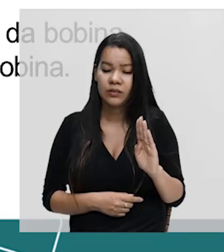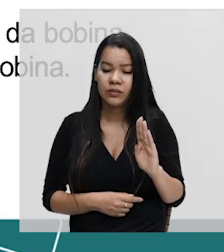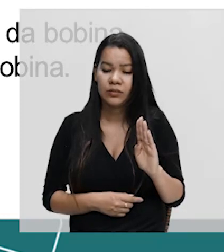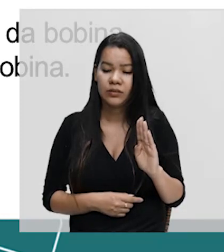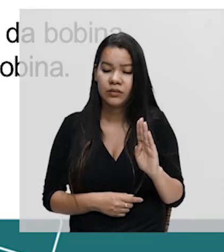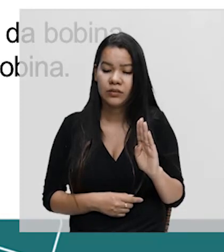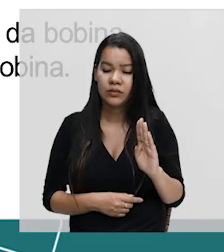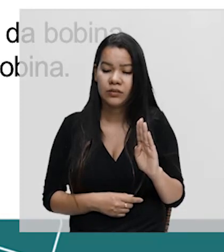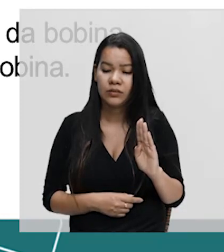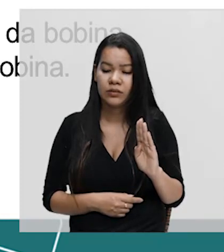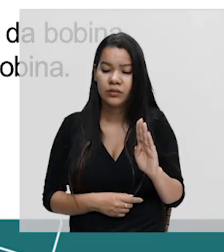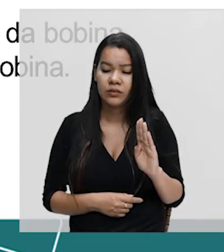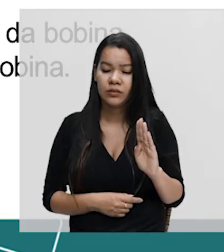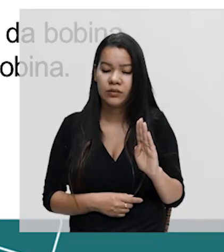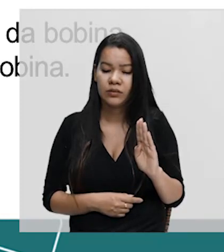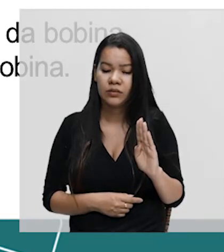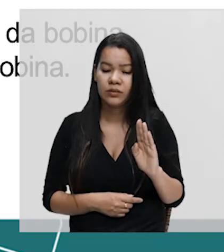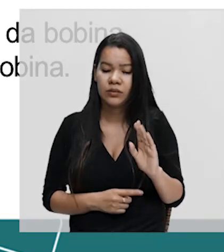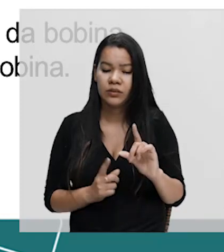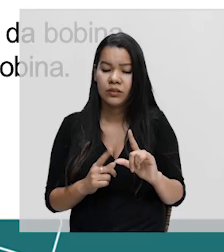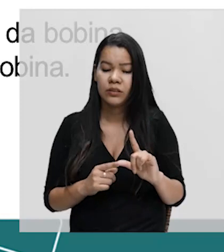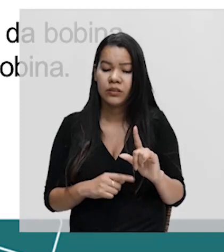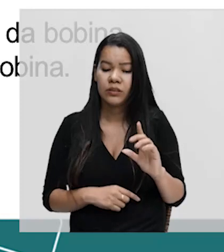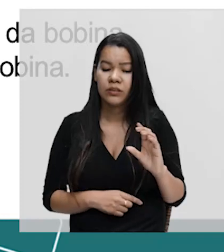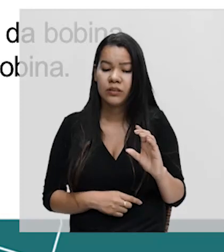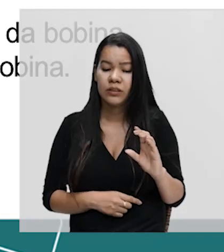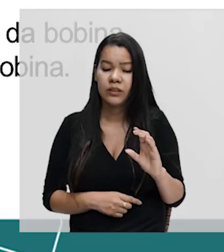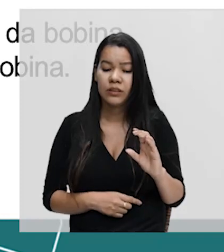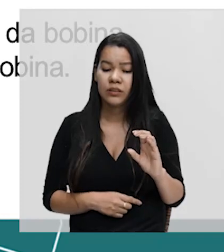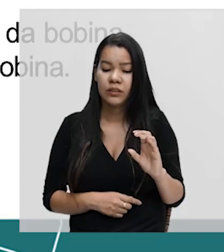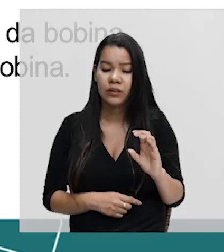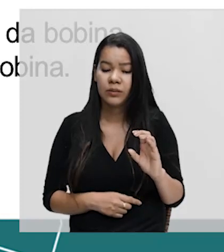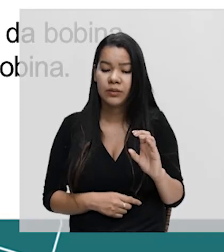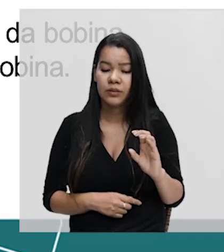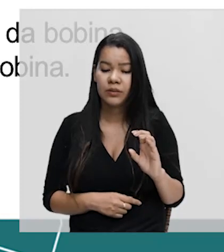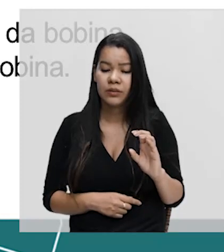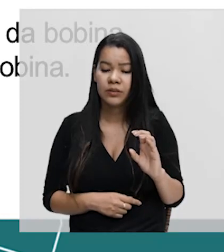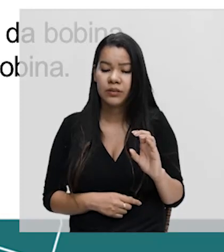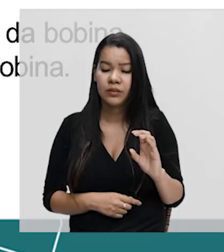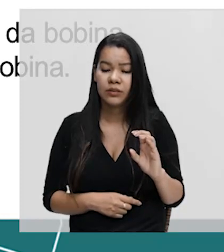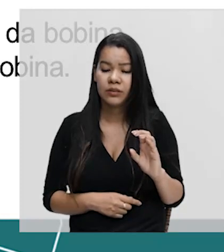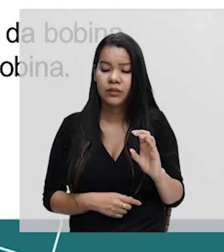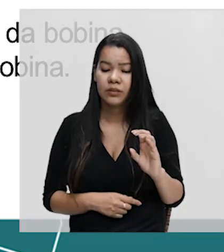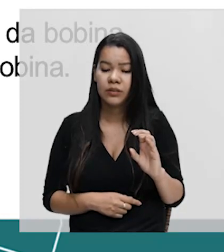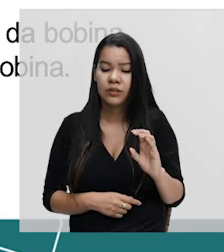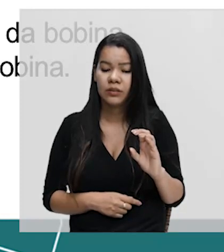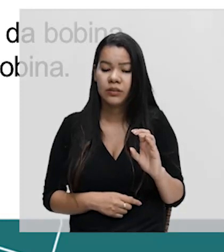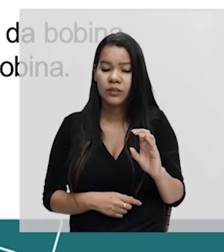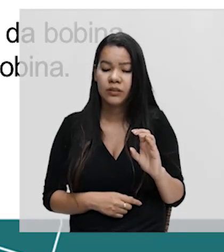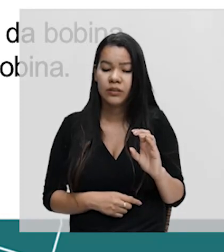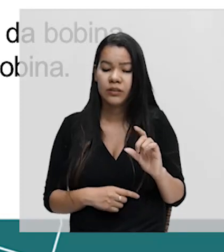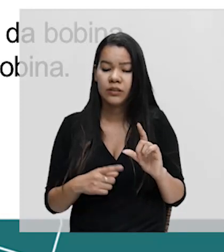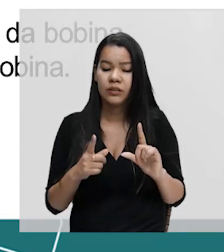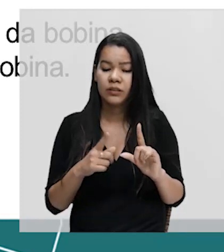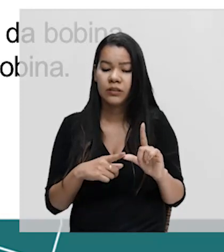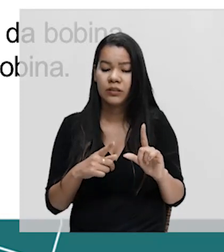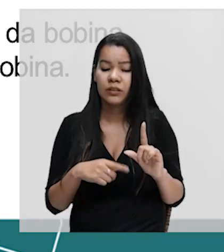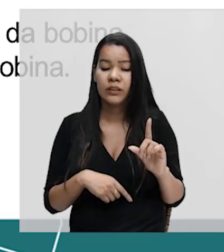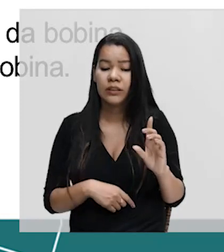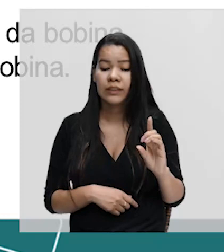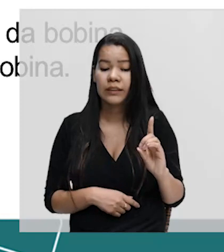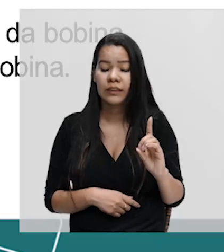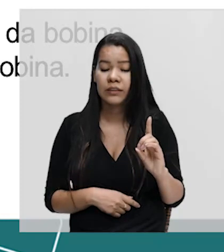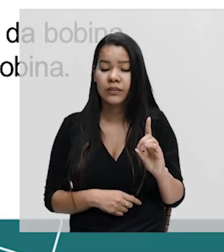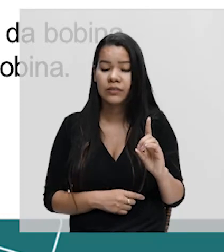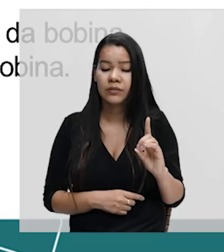interior da bobina. Letra C. Aplica-se uma diferença de potencial nos terminais da bobina. E letra